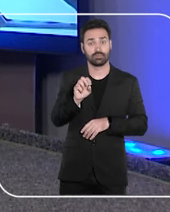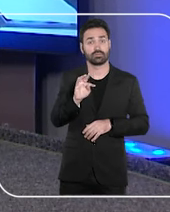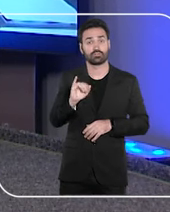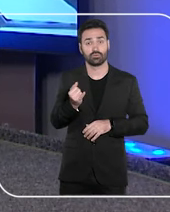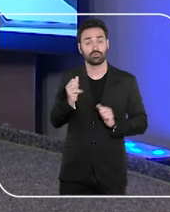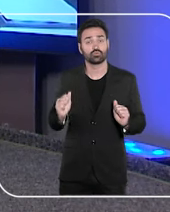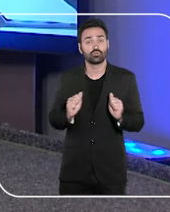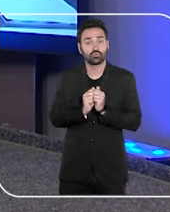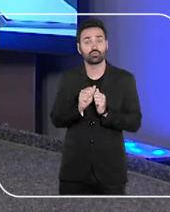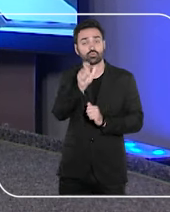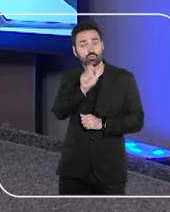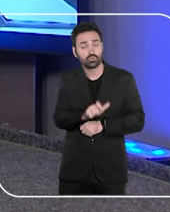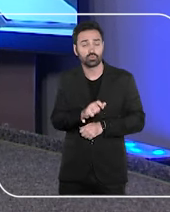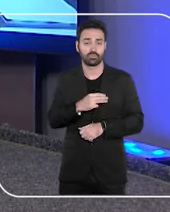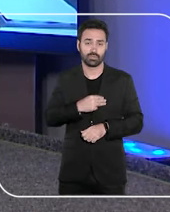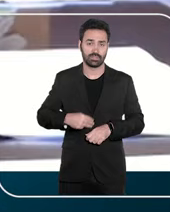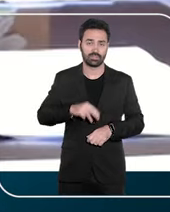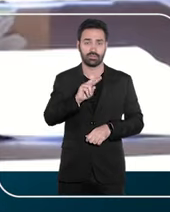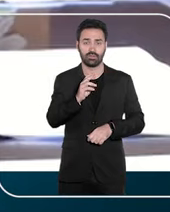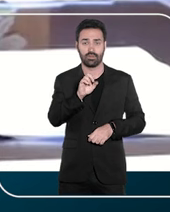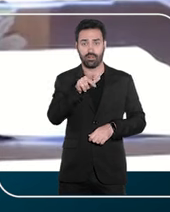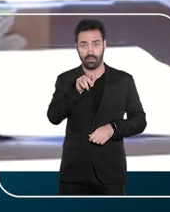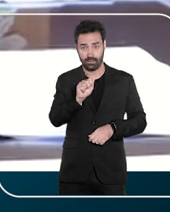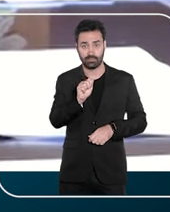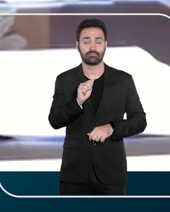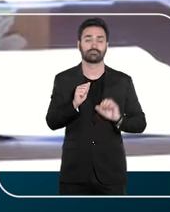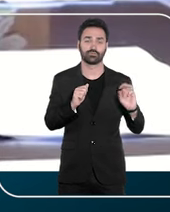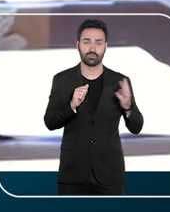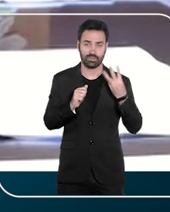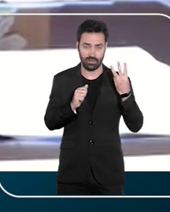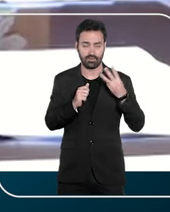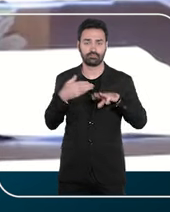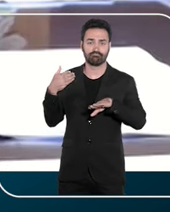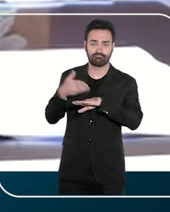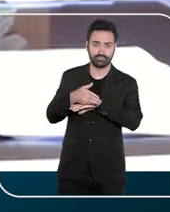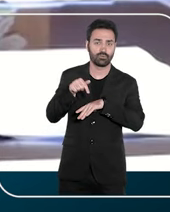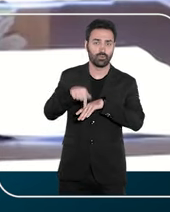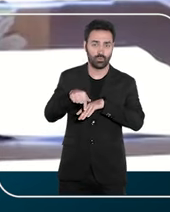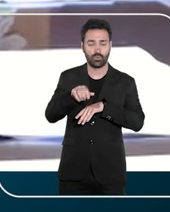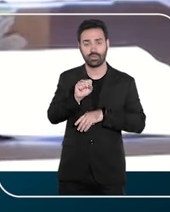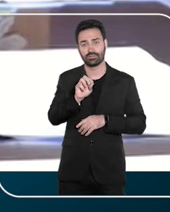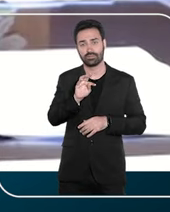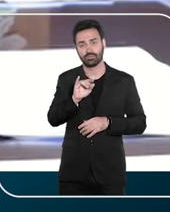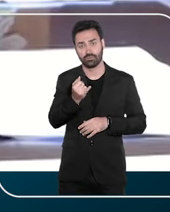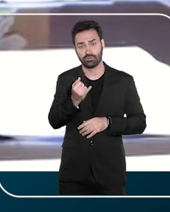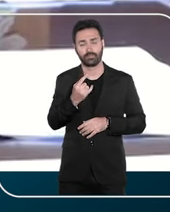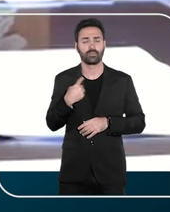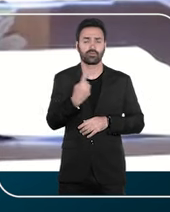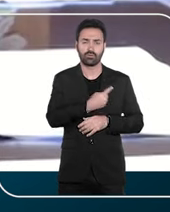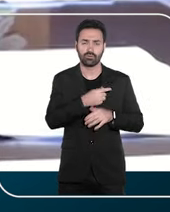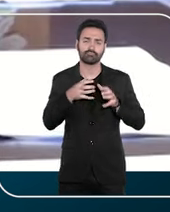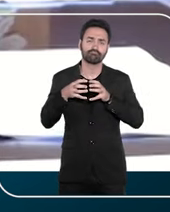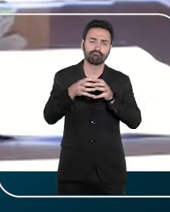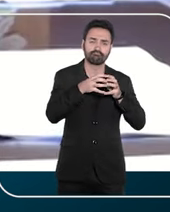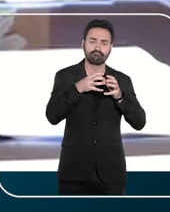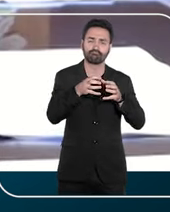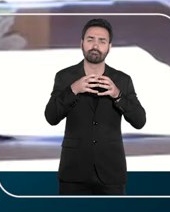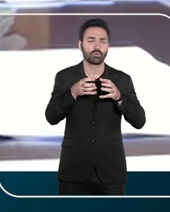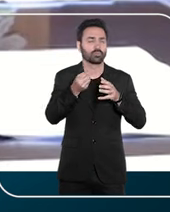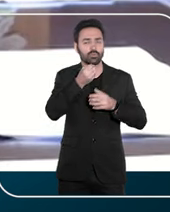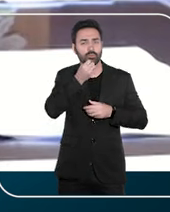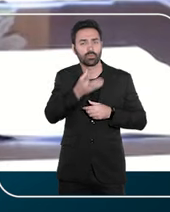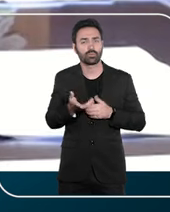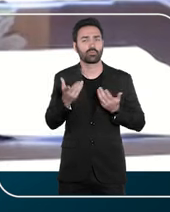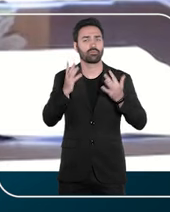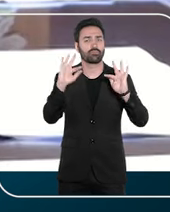ministra Regina Helena Costa, fomos três que entramos aqui. E temos uma vivência muito agradável, muito, muito